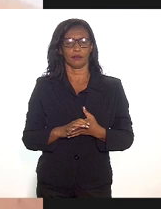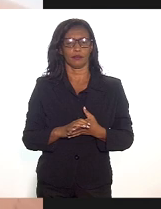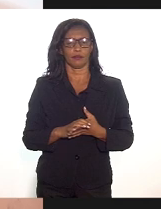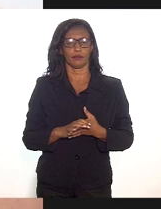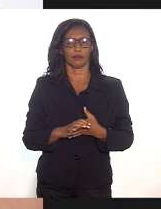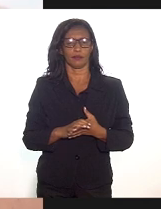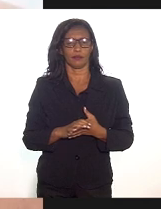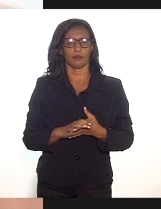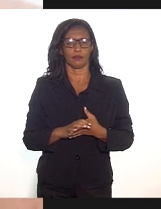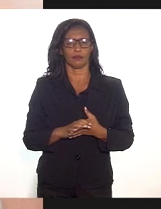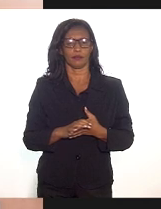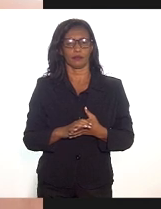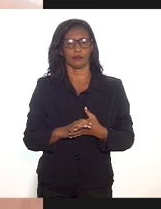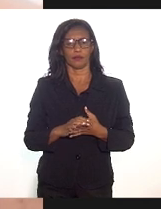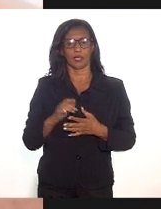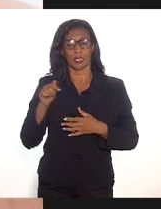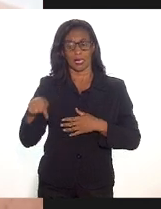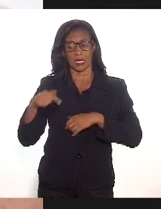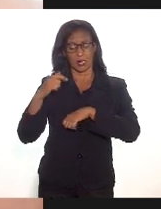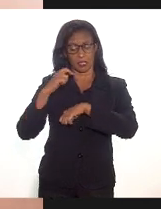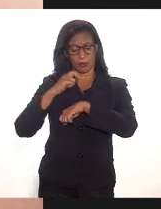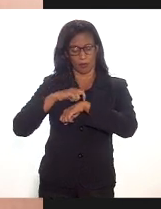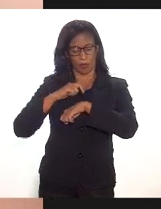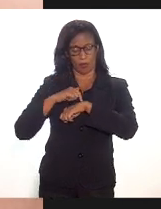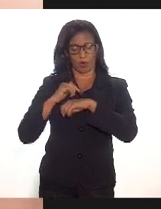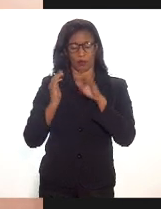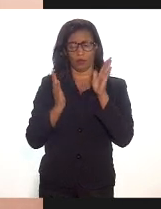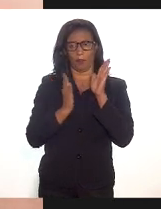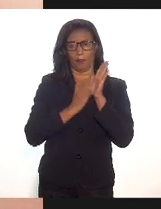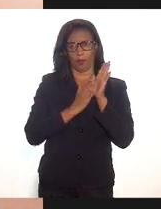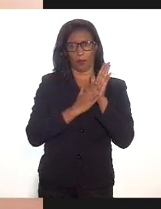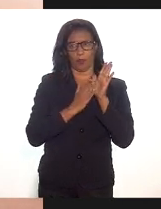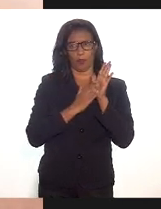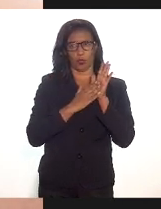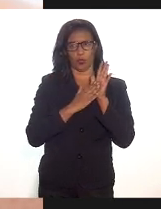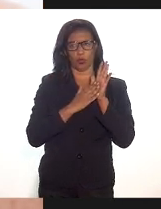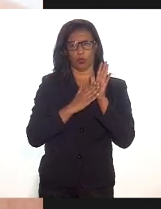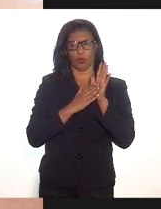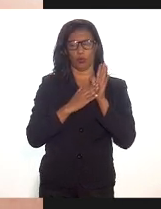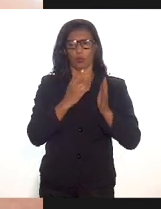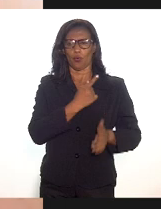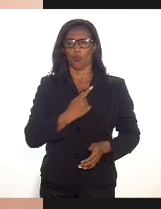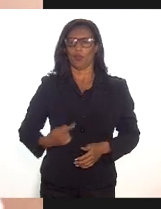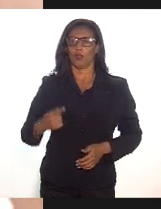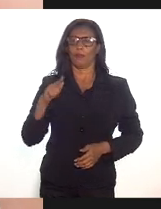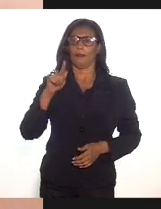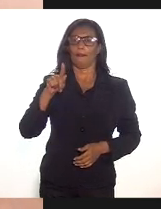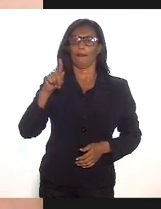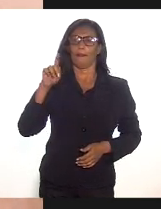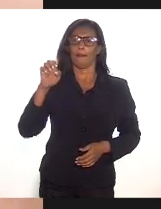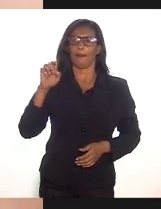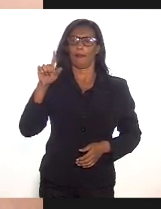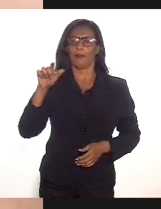Nesse quadro de penúria que a gente viveu, quando foi proposto ainda no governo Pezão essa privatização, né, em